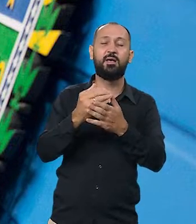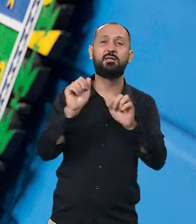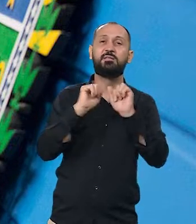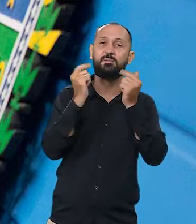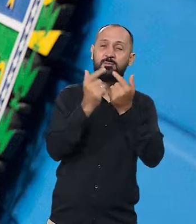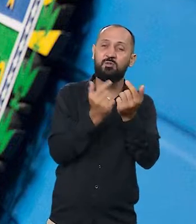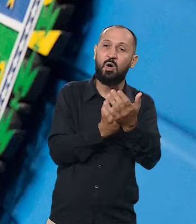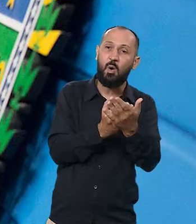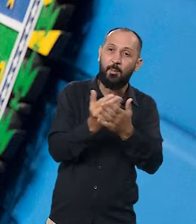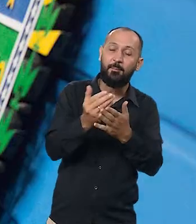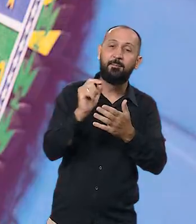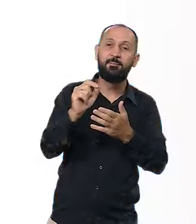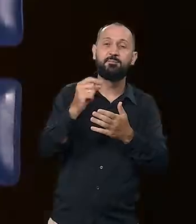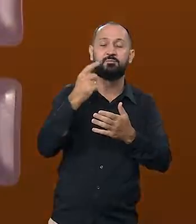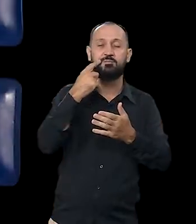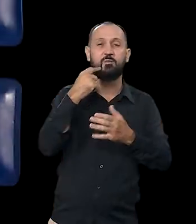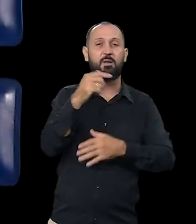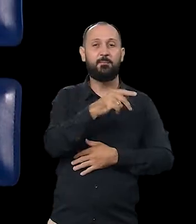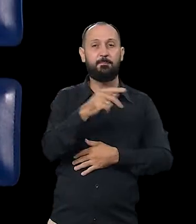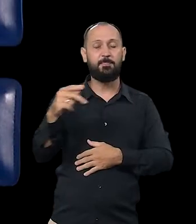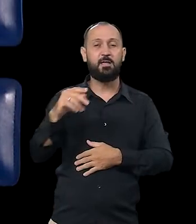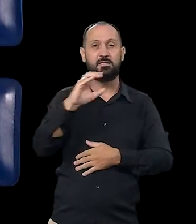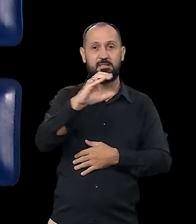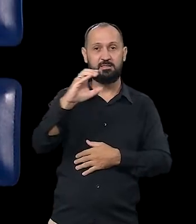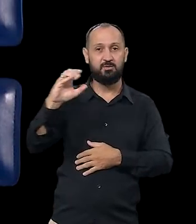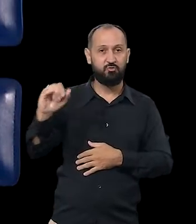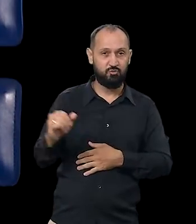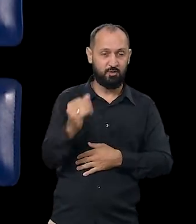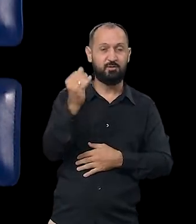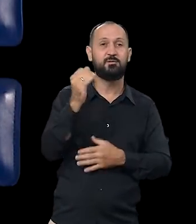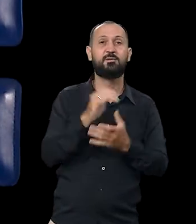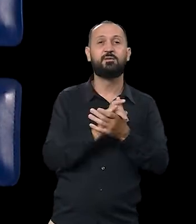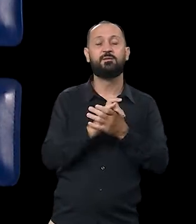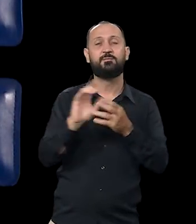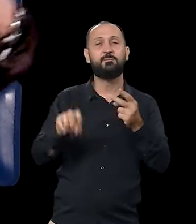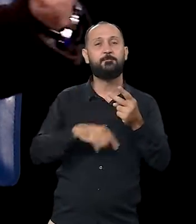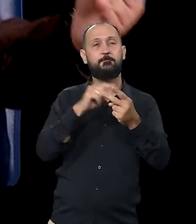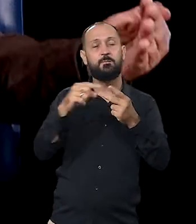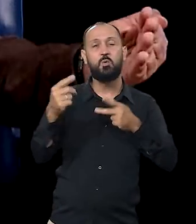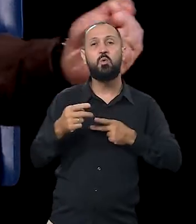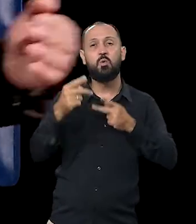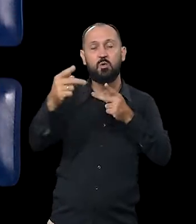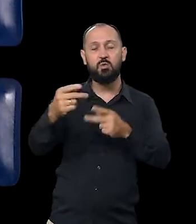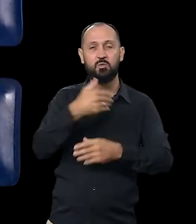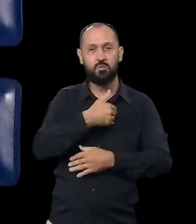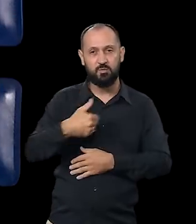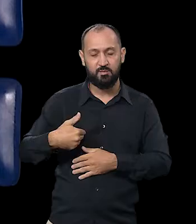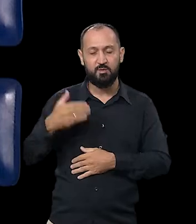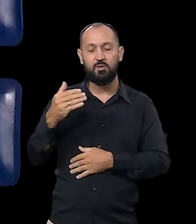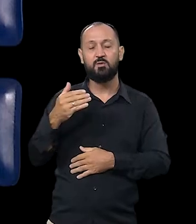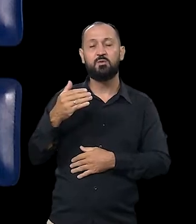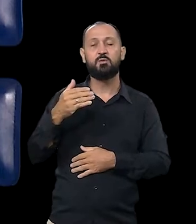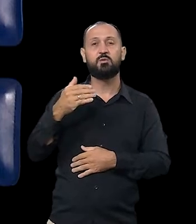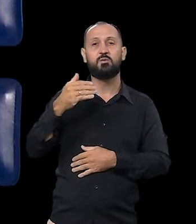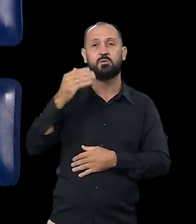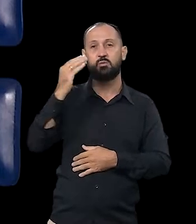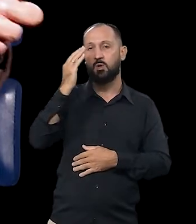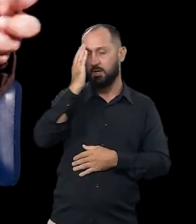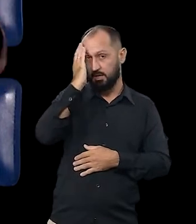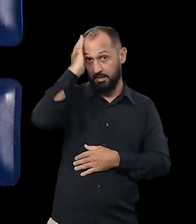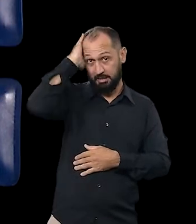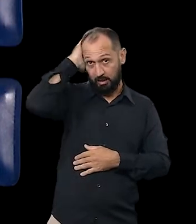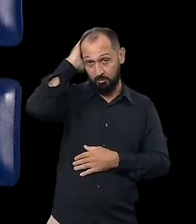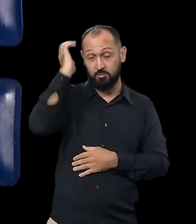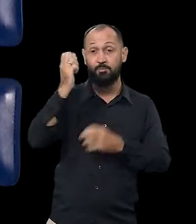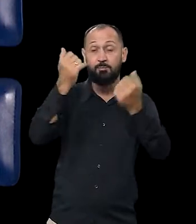Assembleia Legislativa e já assumi a presidência da CCJ, né? Depois veio o convite do governador Reinaldo para que